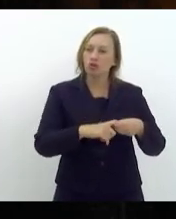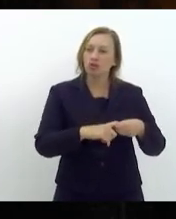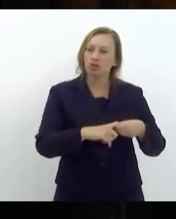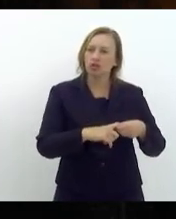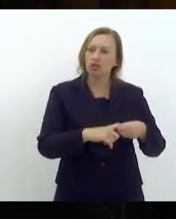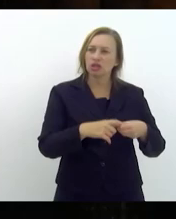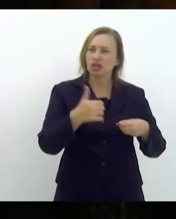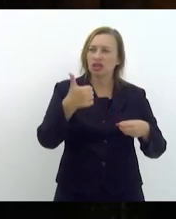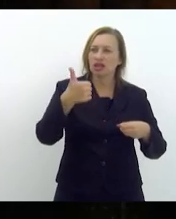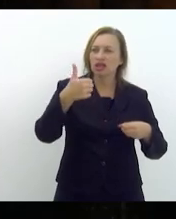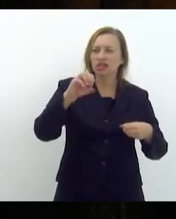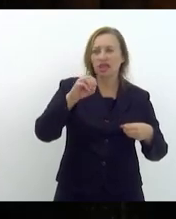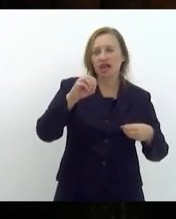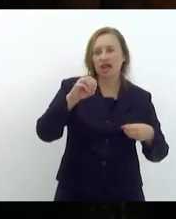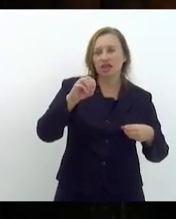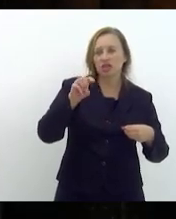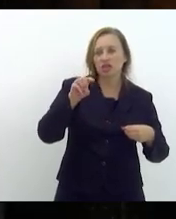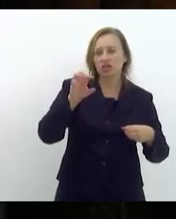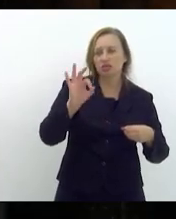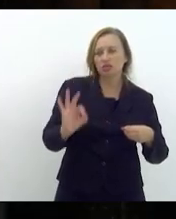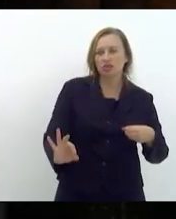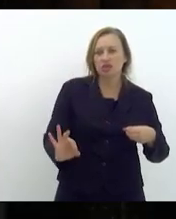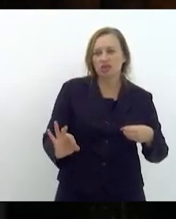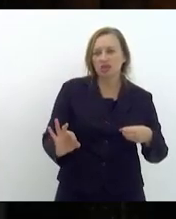10 pontos percentuais